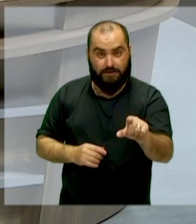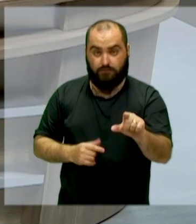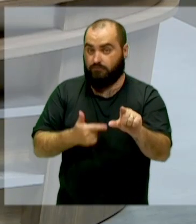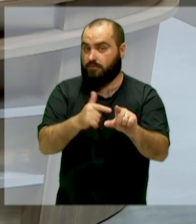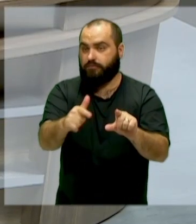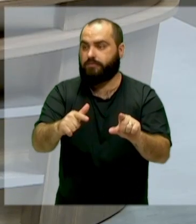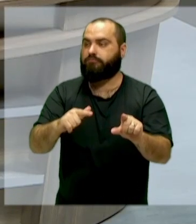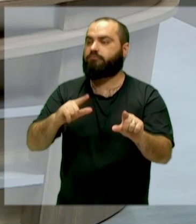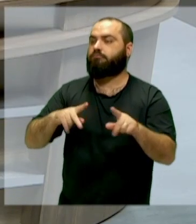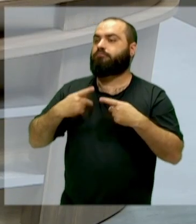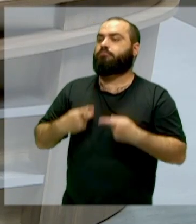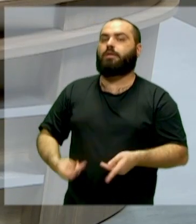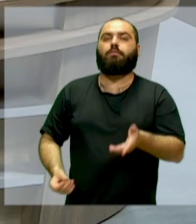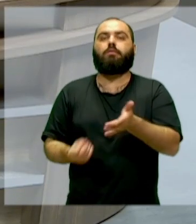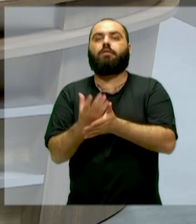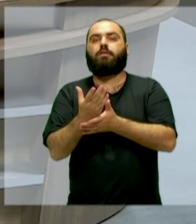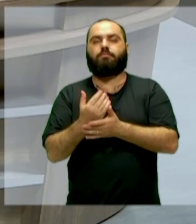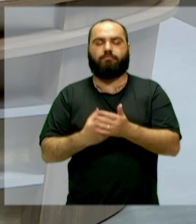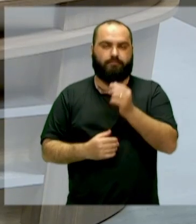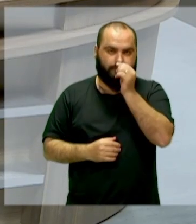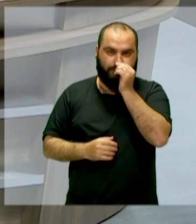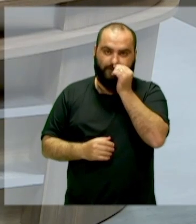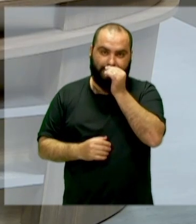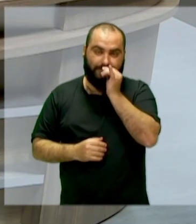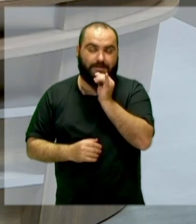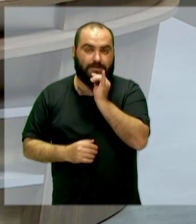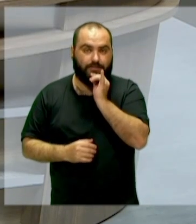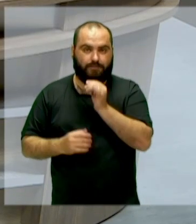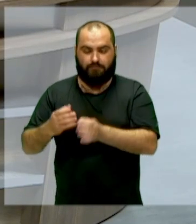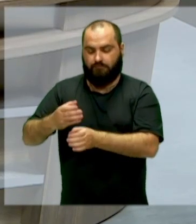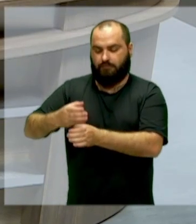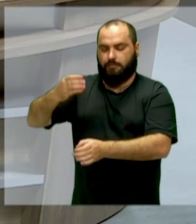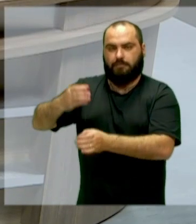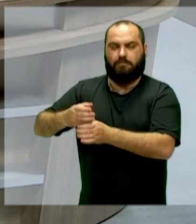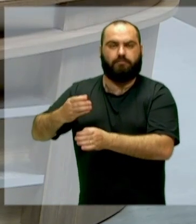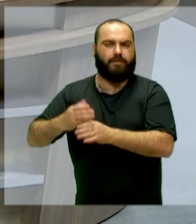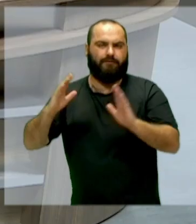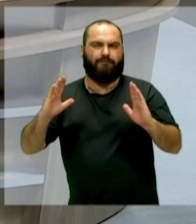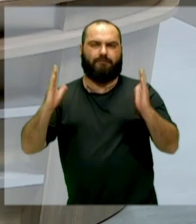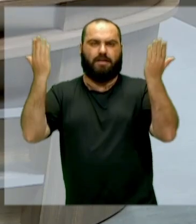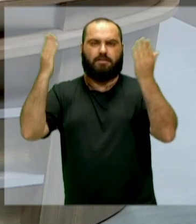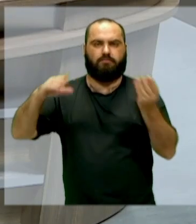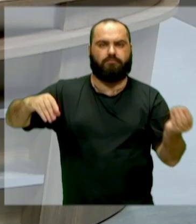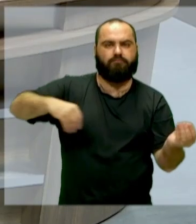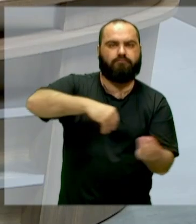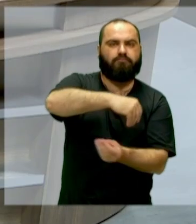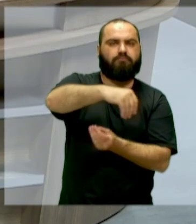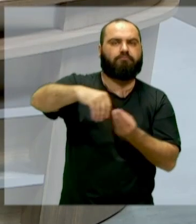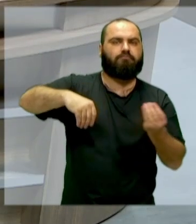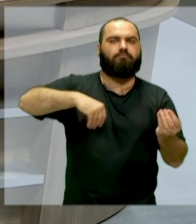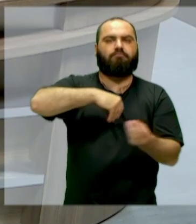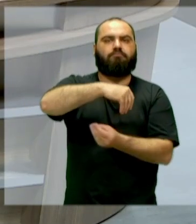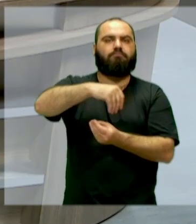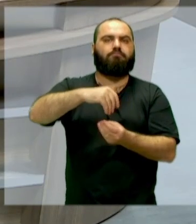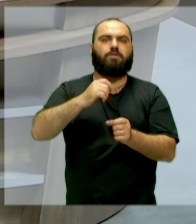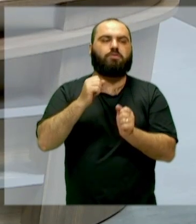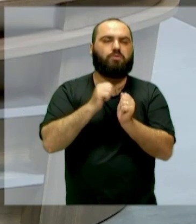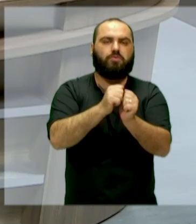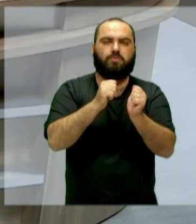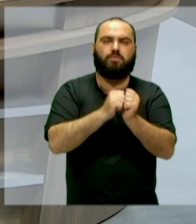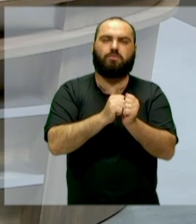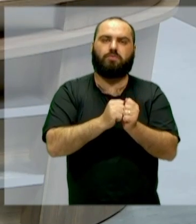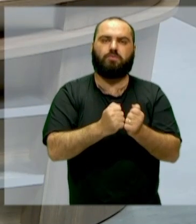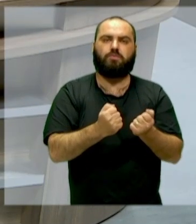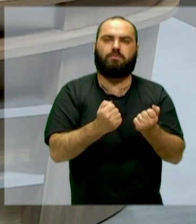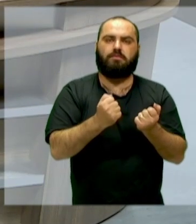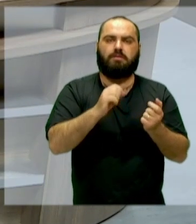cria a partir do momento que eu pego a latinha de uma festa né e misturo com as cinzas de carvão do churrasco misturo tudo e